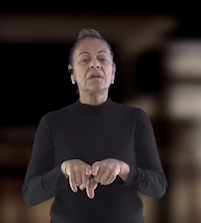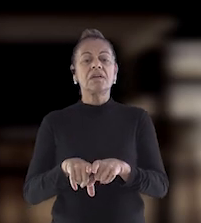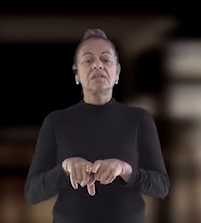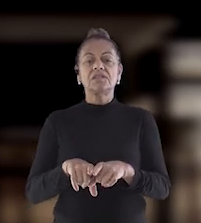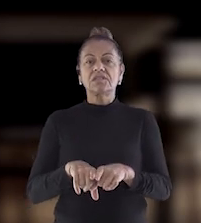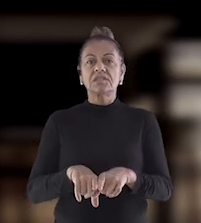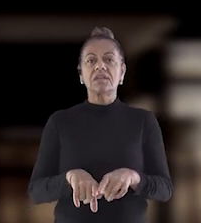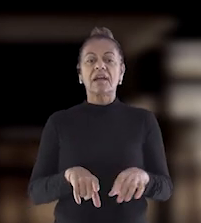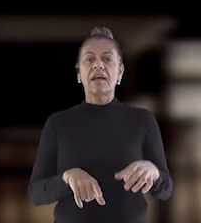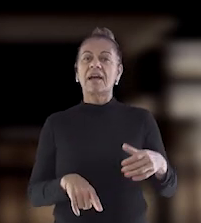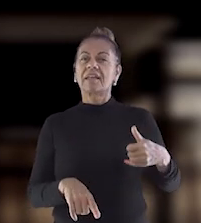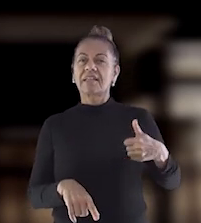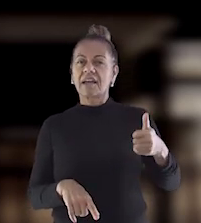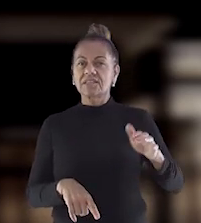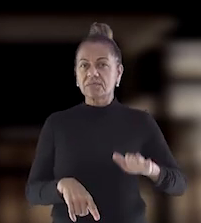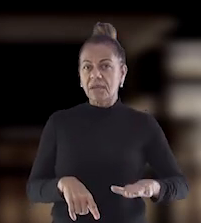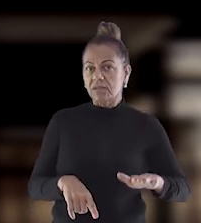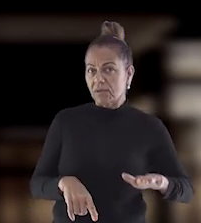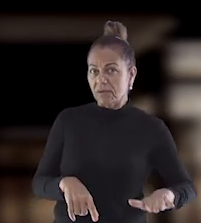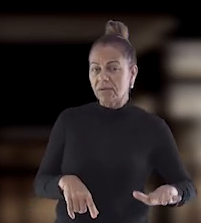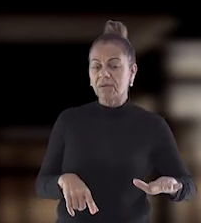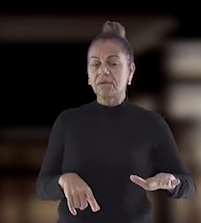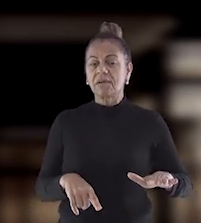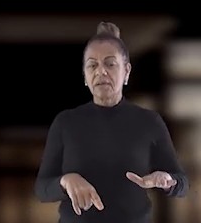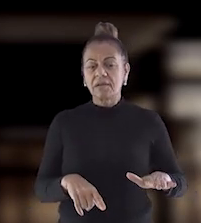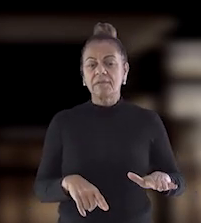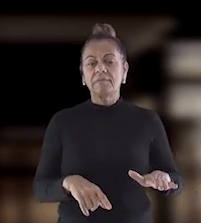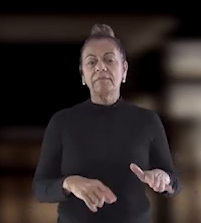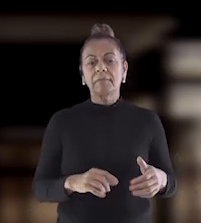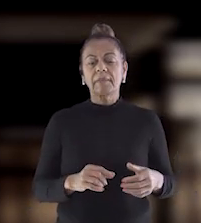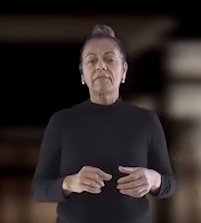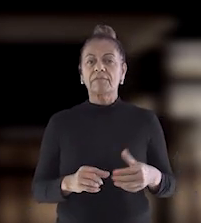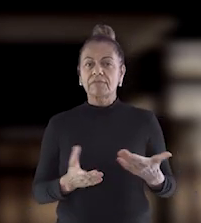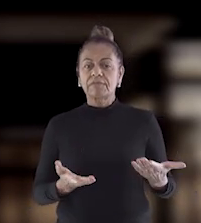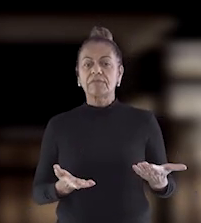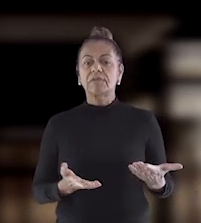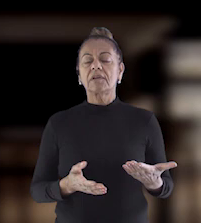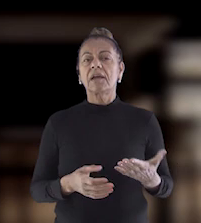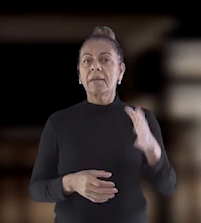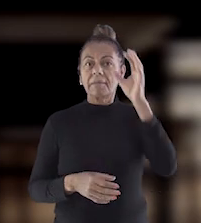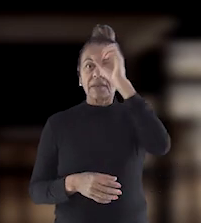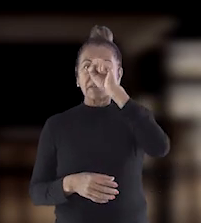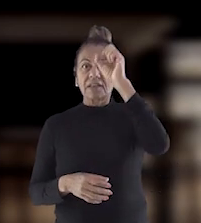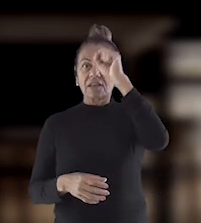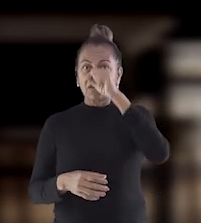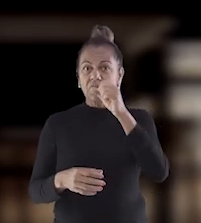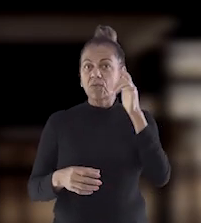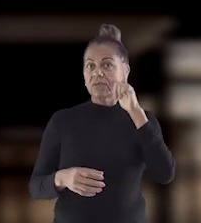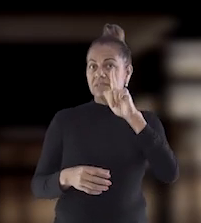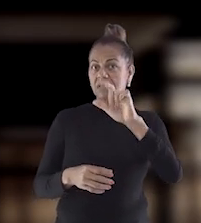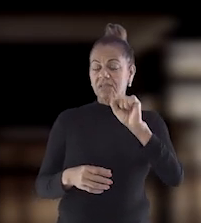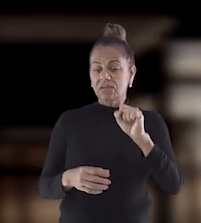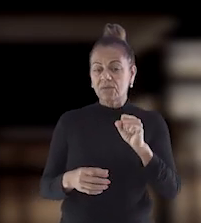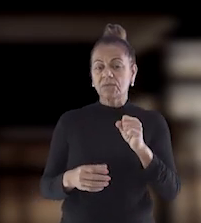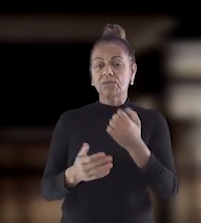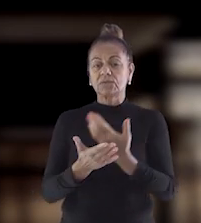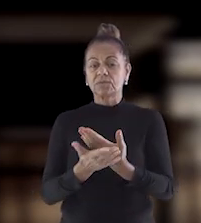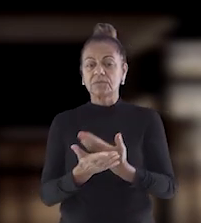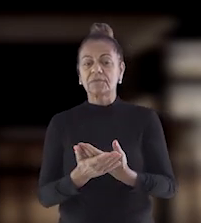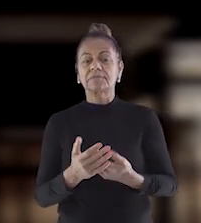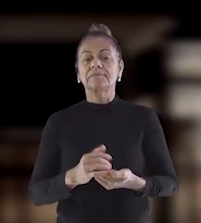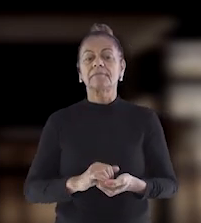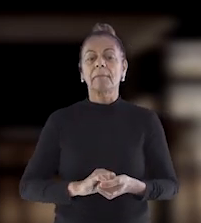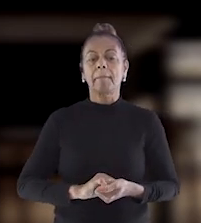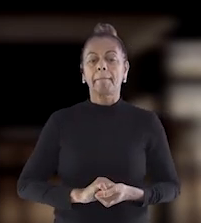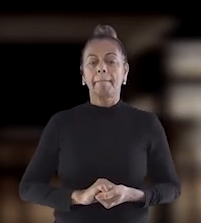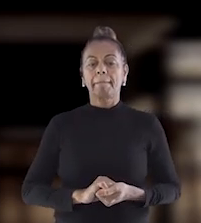então aqueles sim, hoje sabem, né, escrever o nome, não tiveram estudo, mas ainda tá melhor, foi melhor do que a